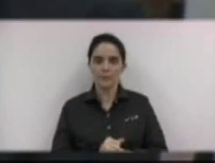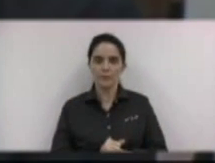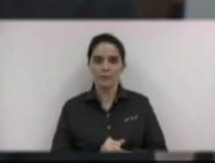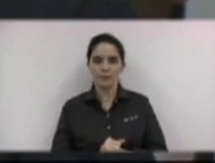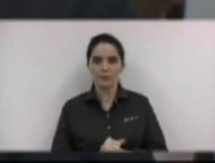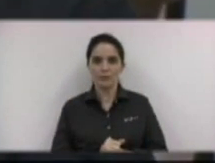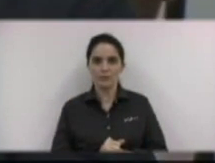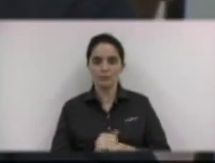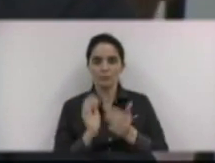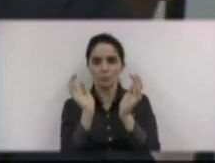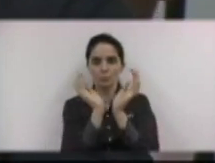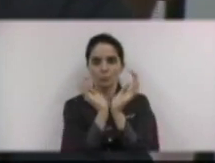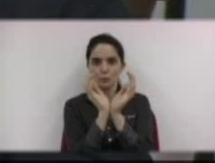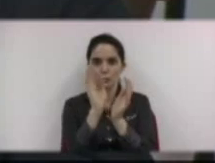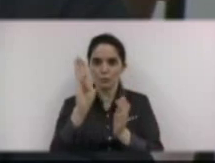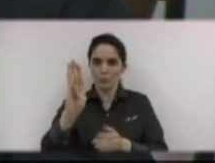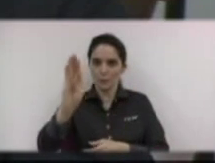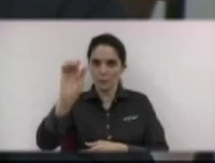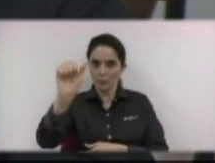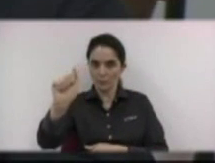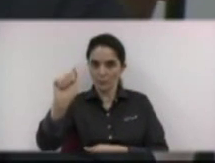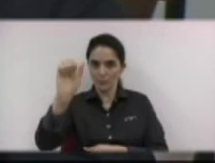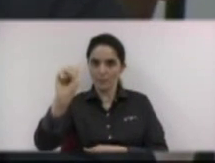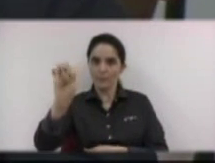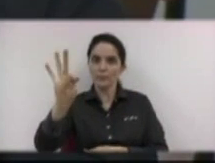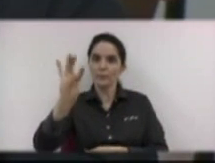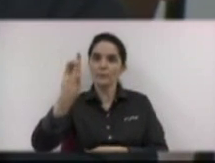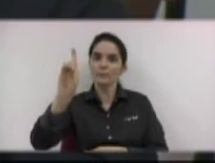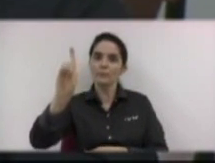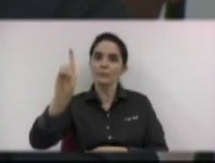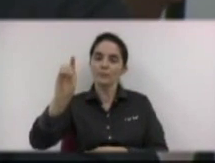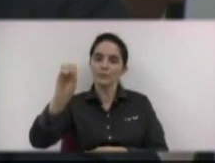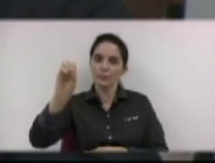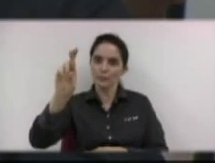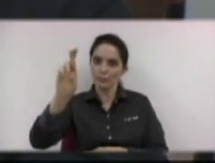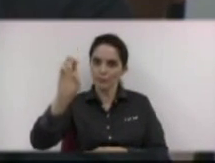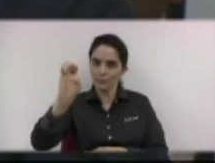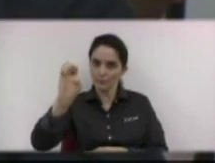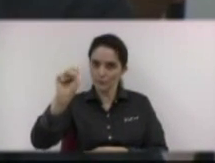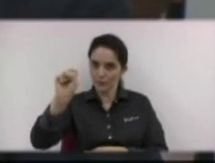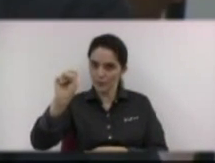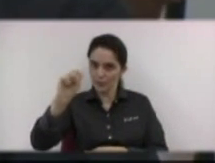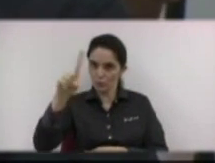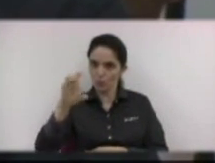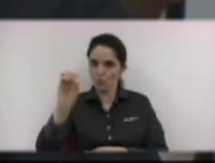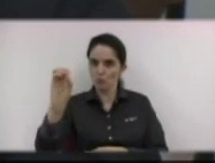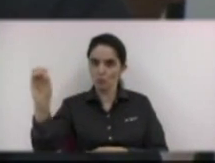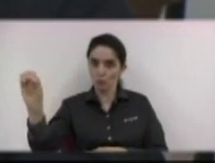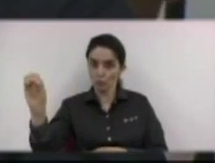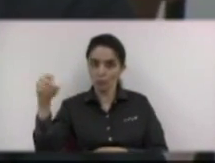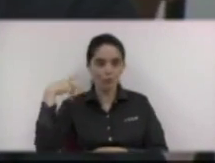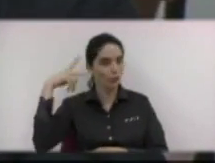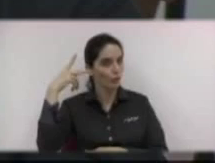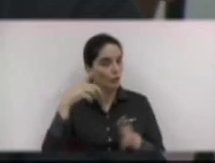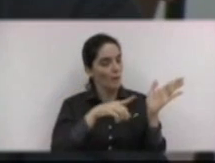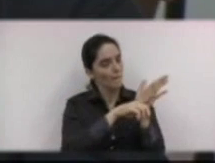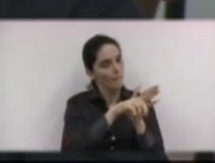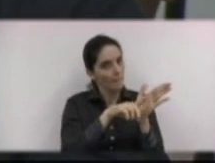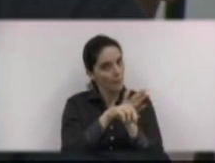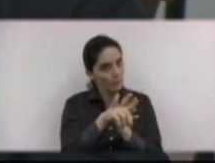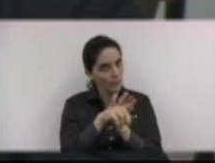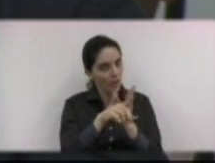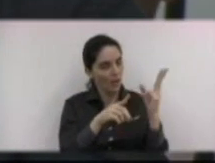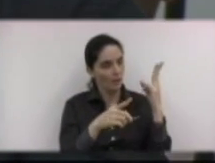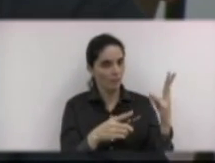programa Bastidores do Zoo. Será uma oportunidade que os vereadores terão de fazer perguntas para os três